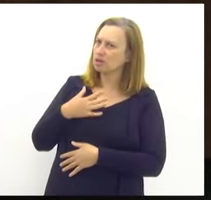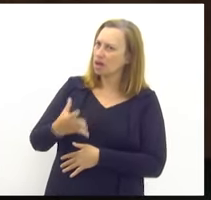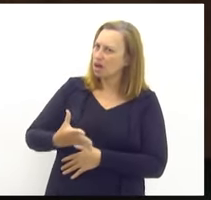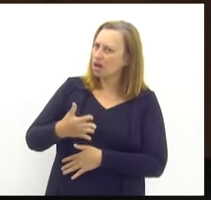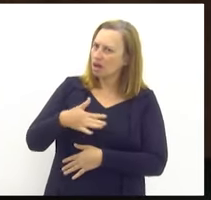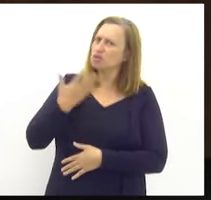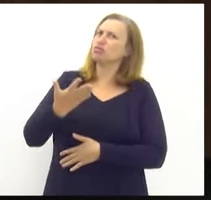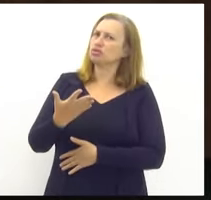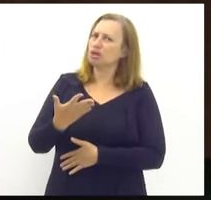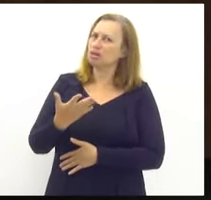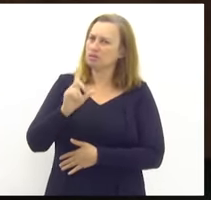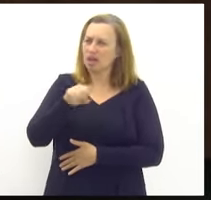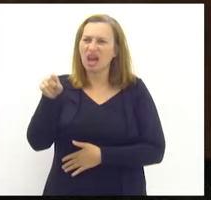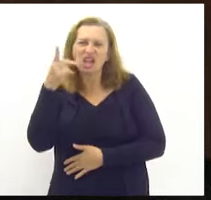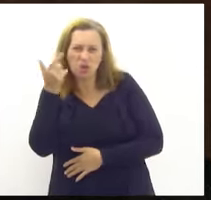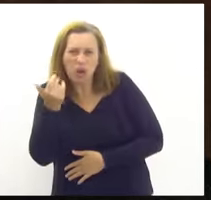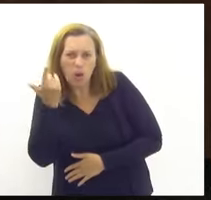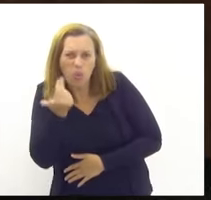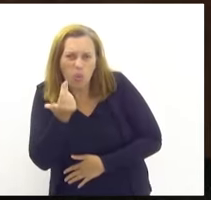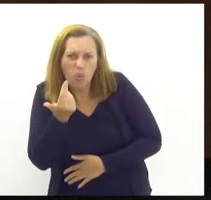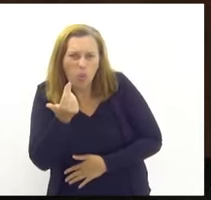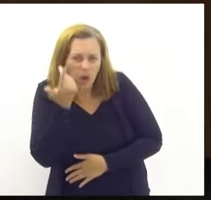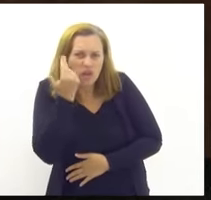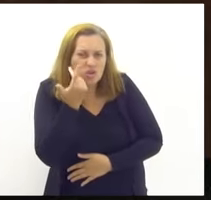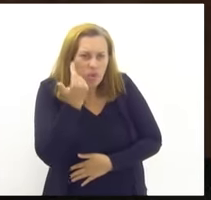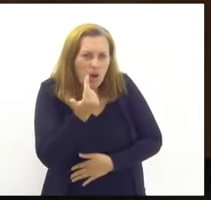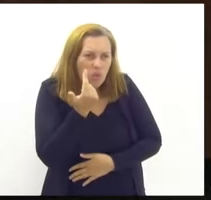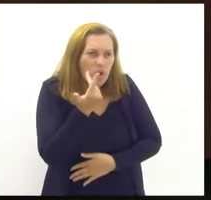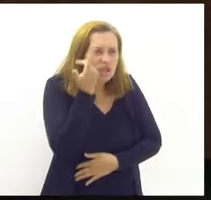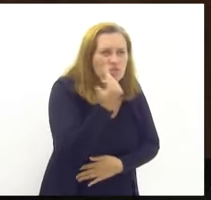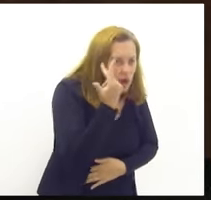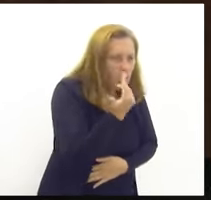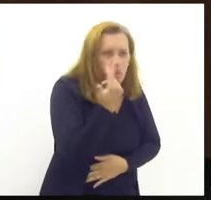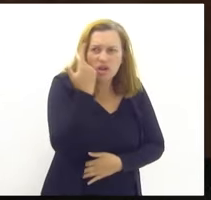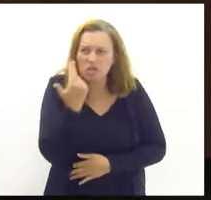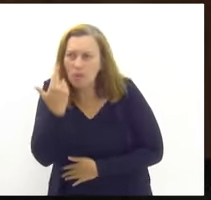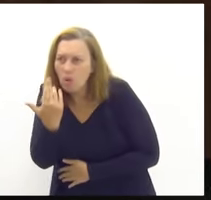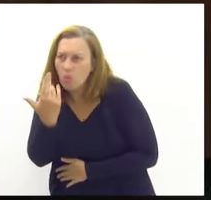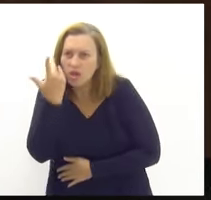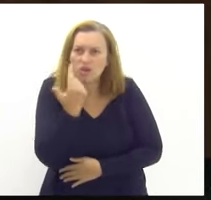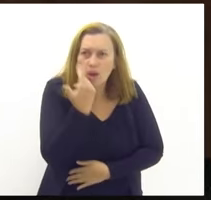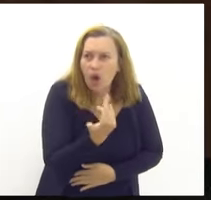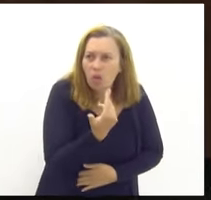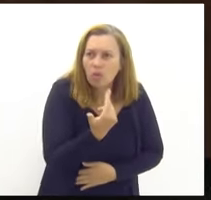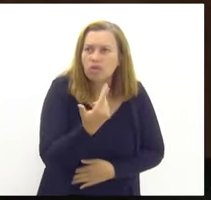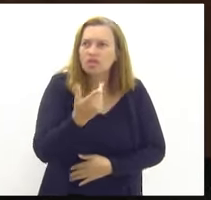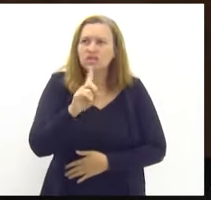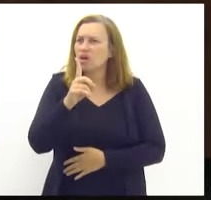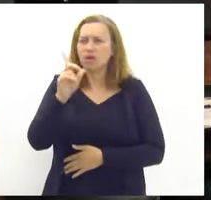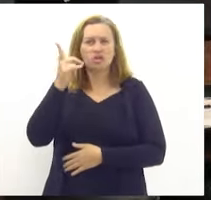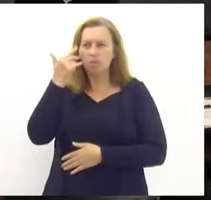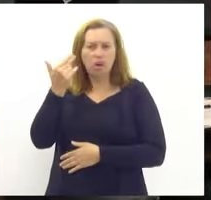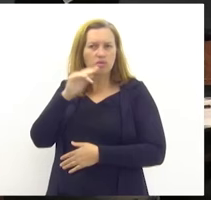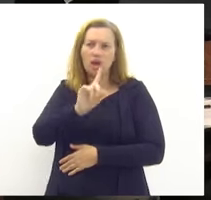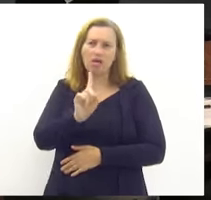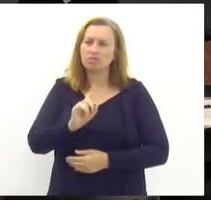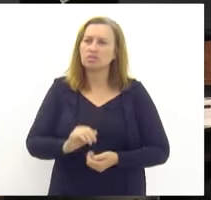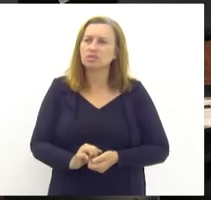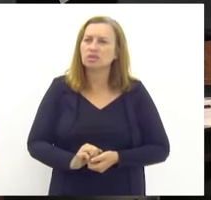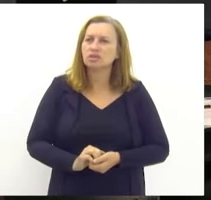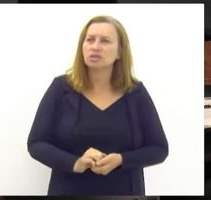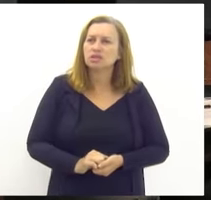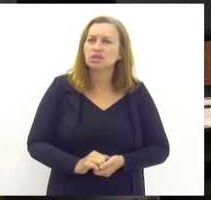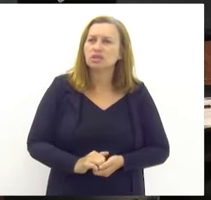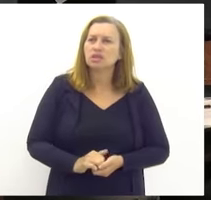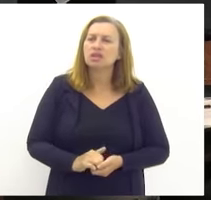tá todo mundo achando que é normal tu acha que é normal serf tu acha que é normal você acha que é normal ninguém é normal isso não isso aí é uma